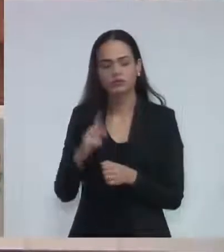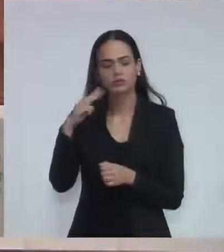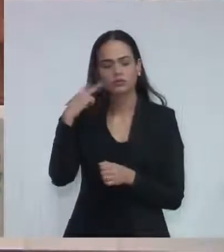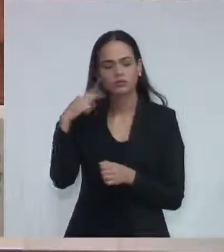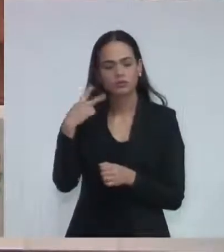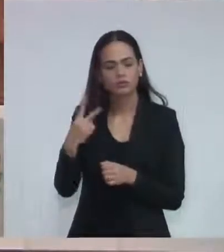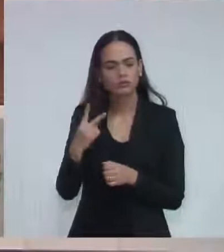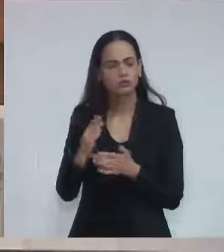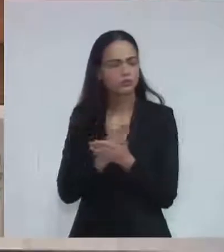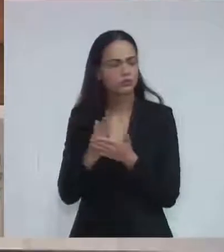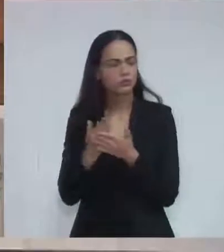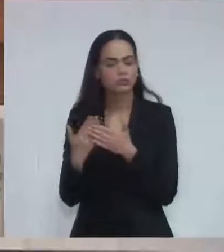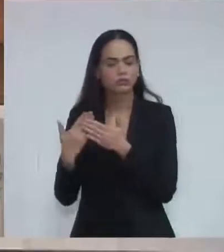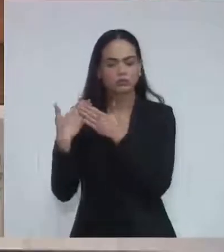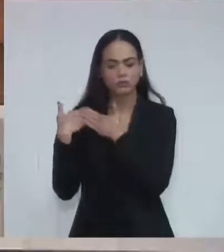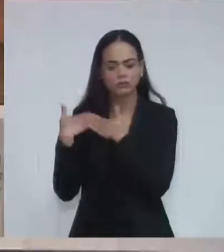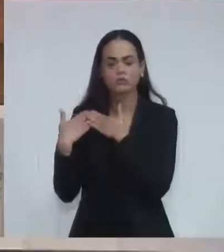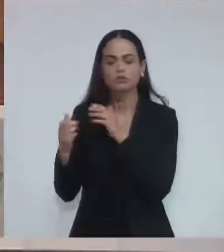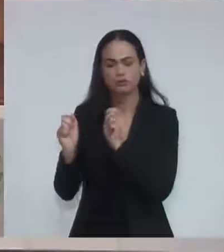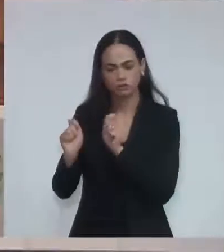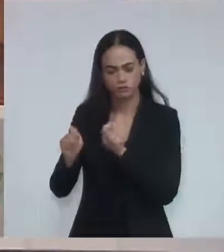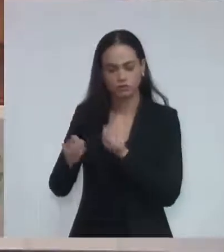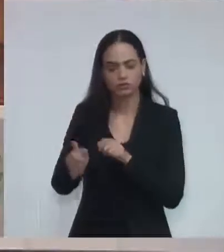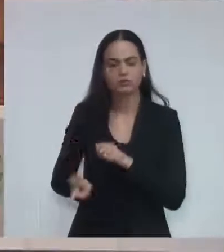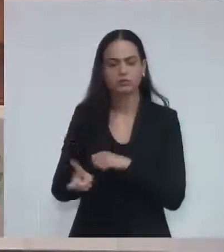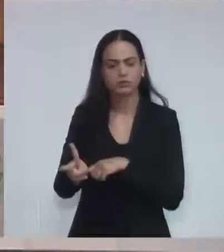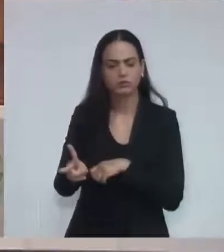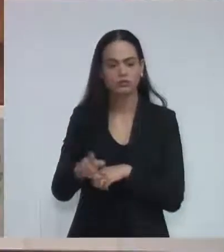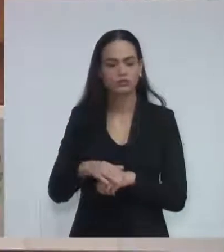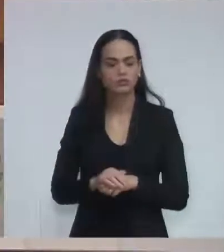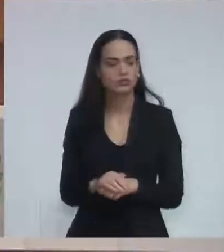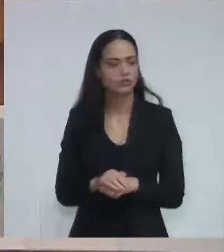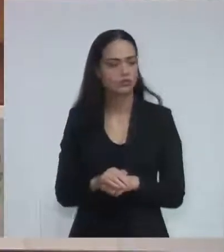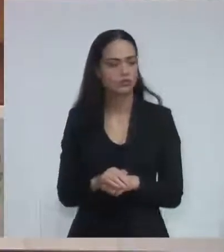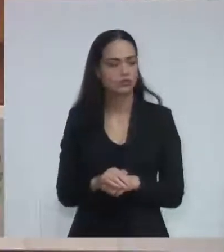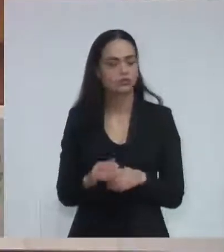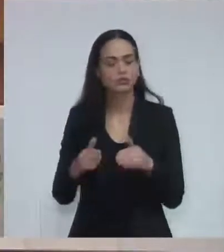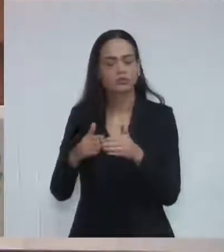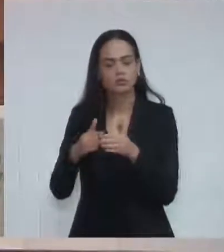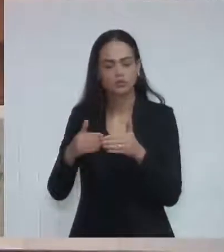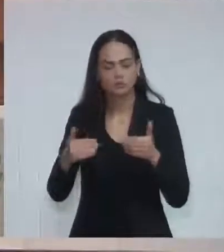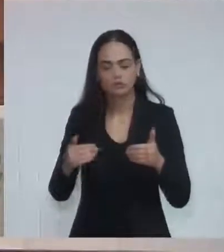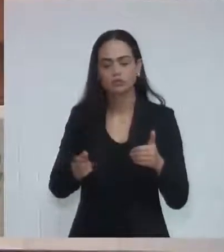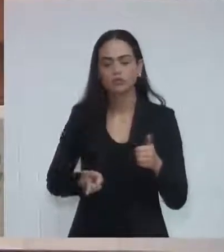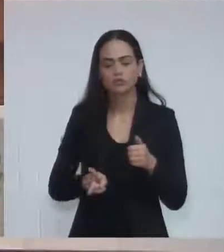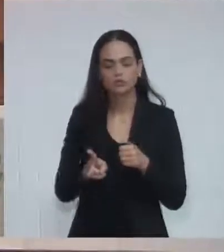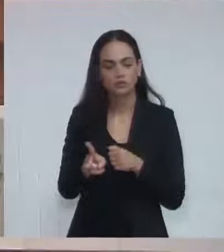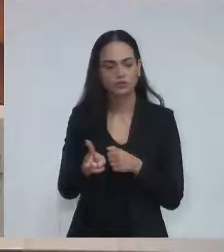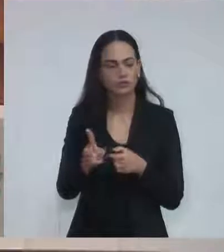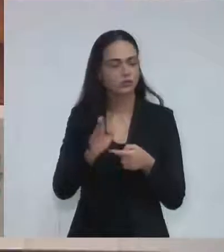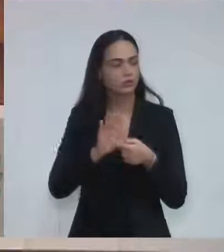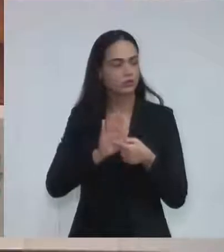exercício de suas funções. Esclareceu, no entanto, que inúmeros requerimentos são apresentados de forma